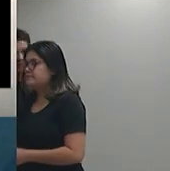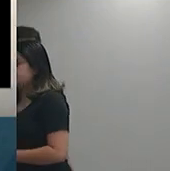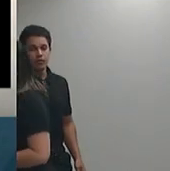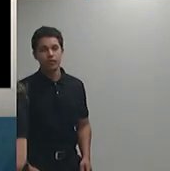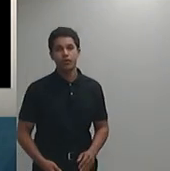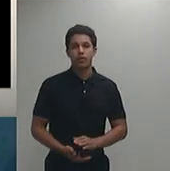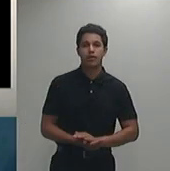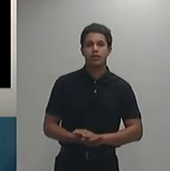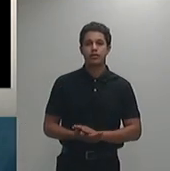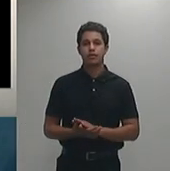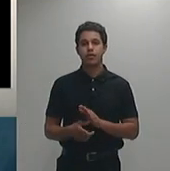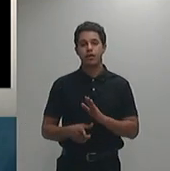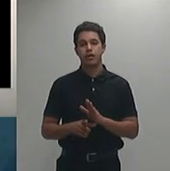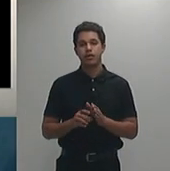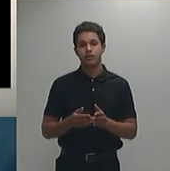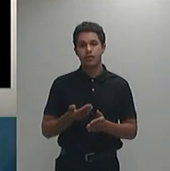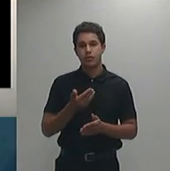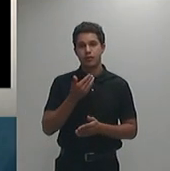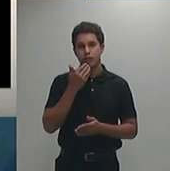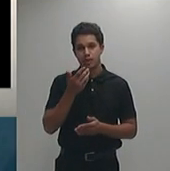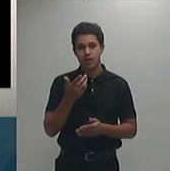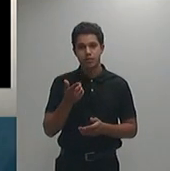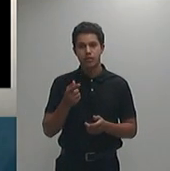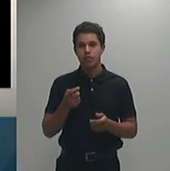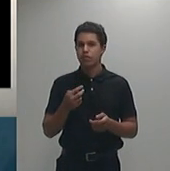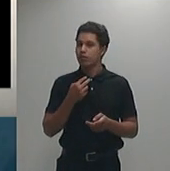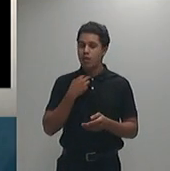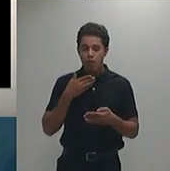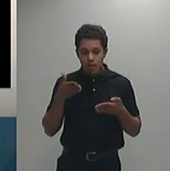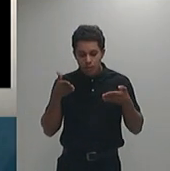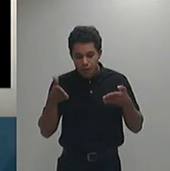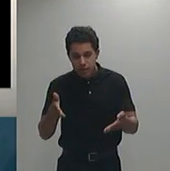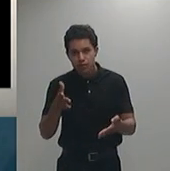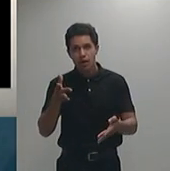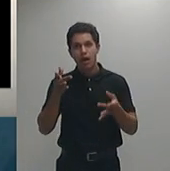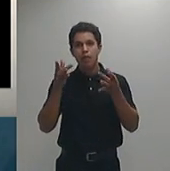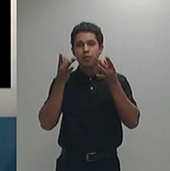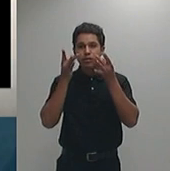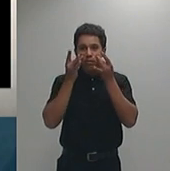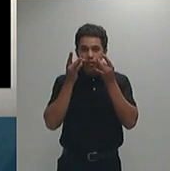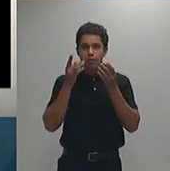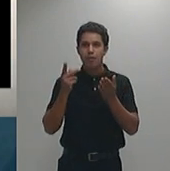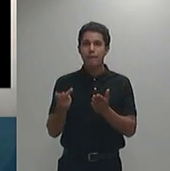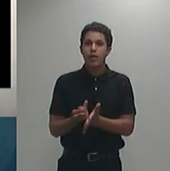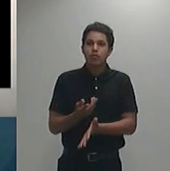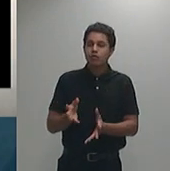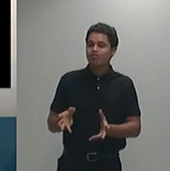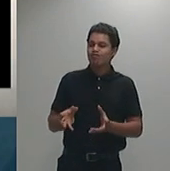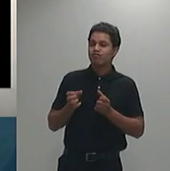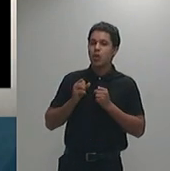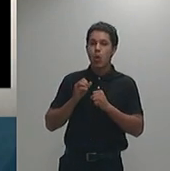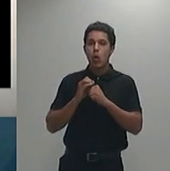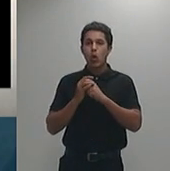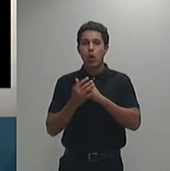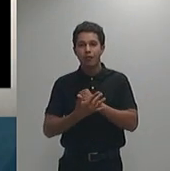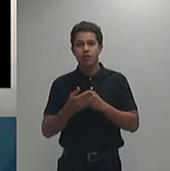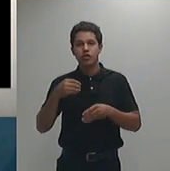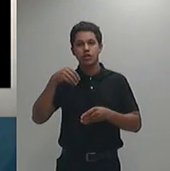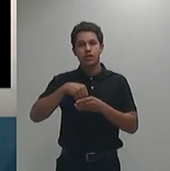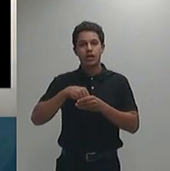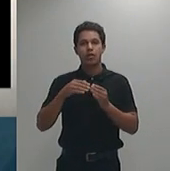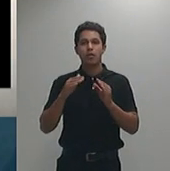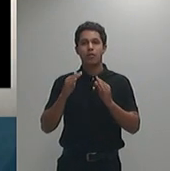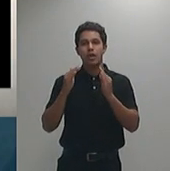por não estar presencialmente tive um caso de convide na minha casa nos últimos dias a